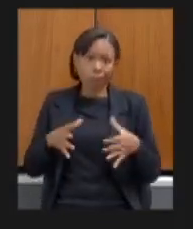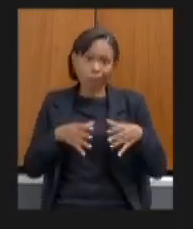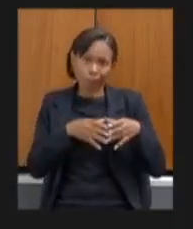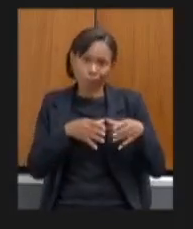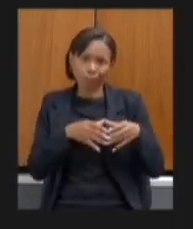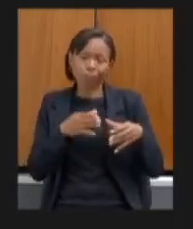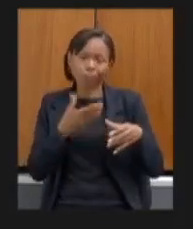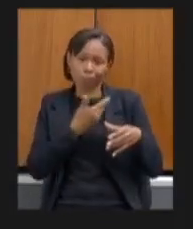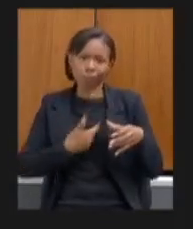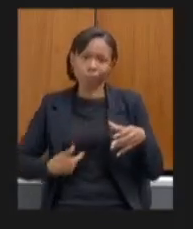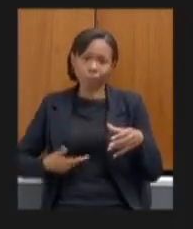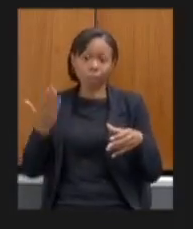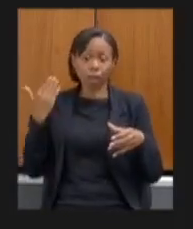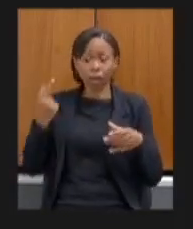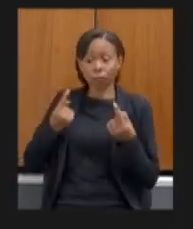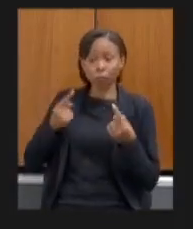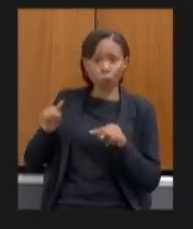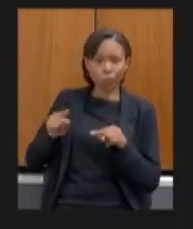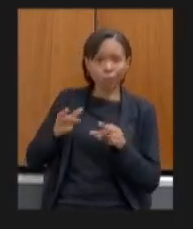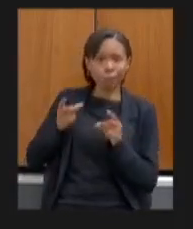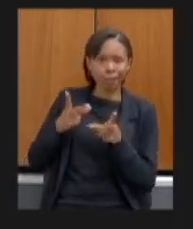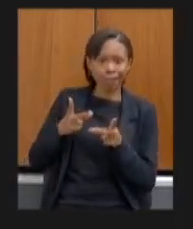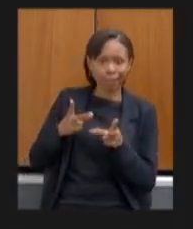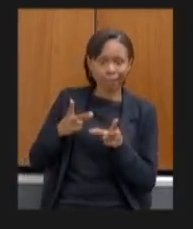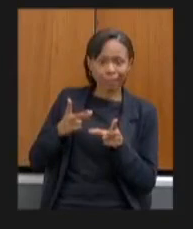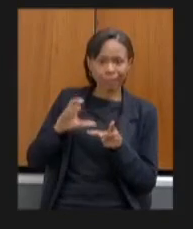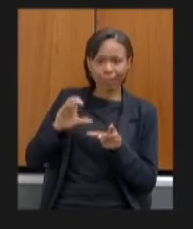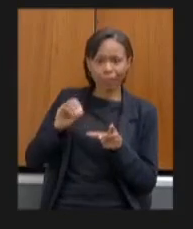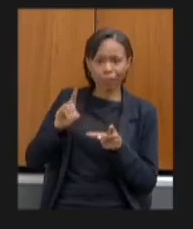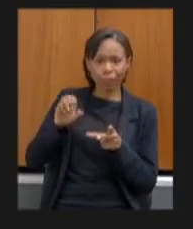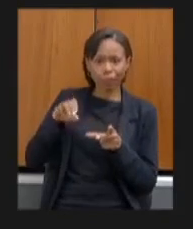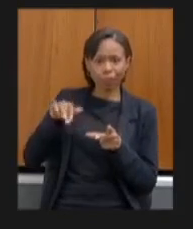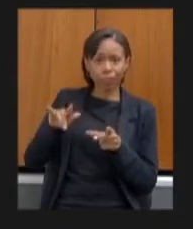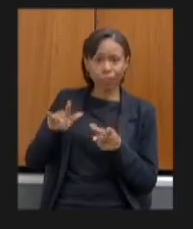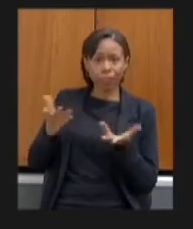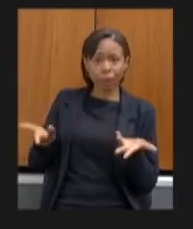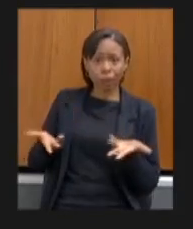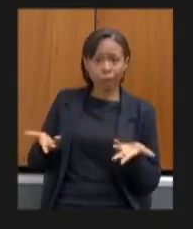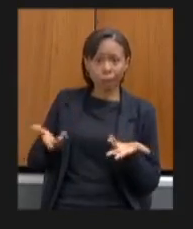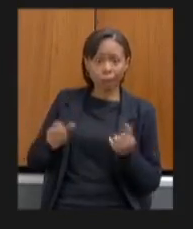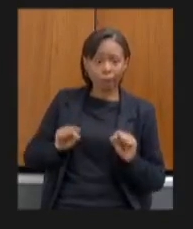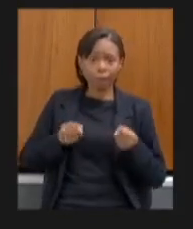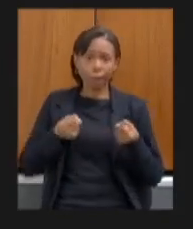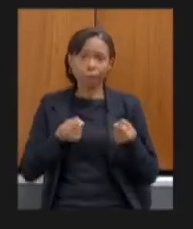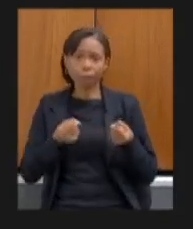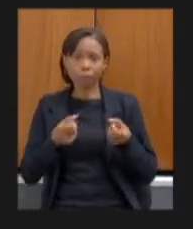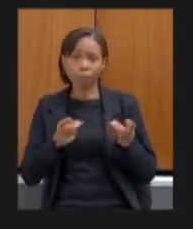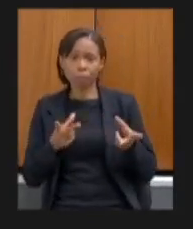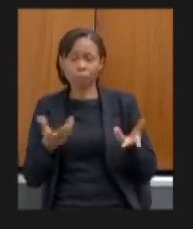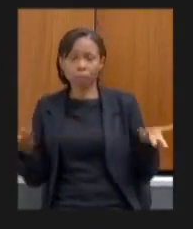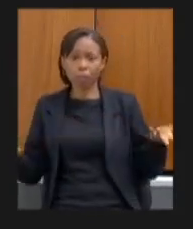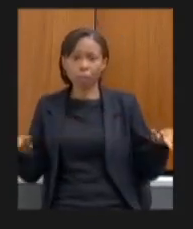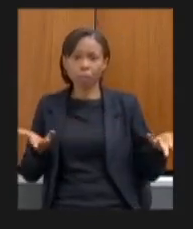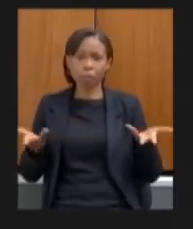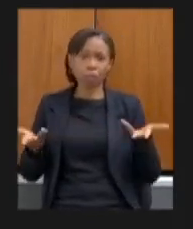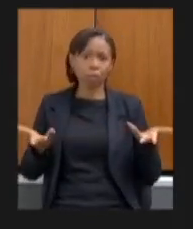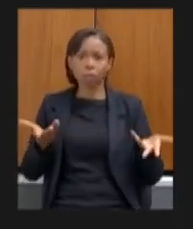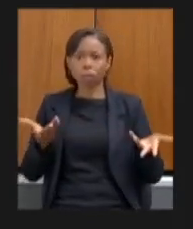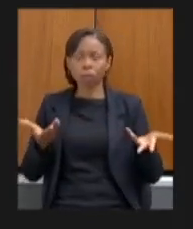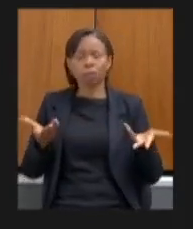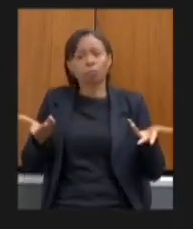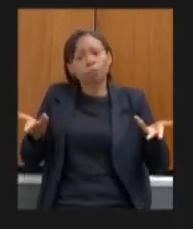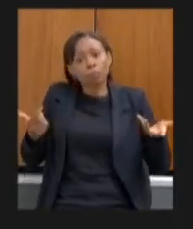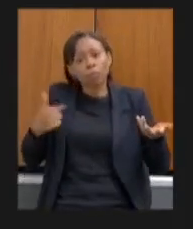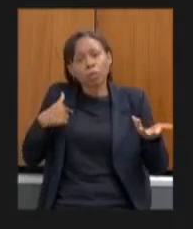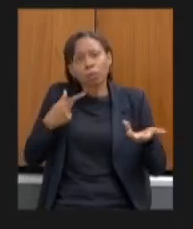a venda da Codemig e hoje defende, então, na verdade, se posiciona conforme a conveniência, mas eu estou citando vários desses pontos, secretário